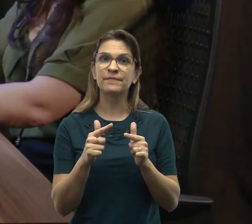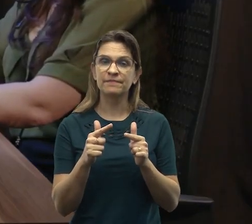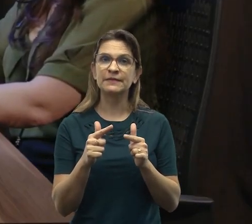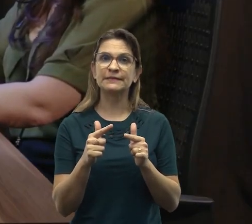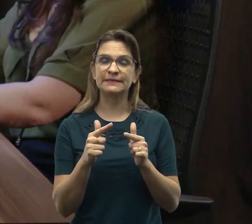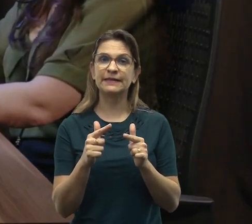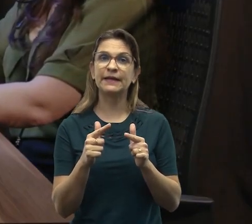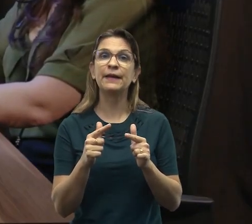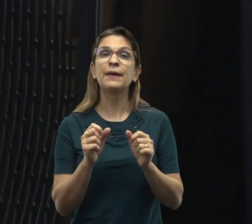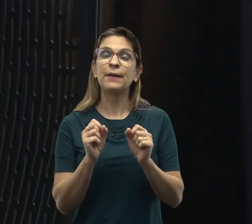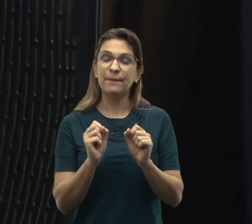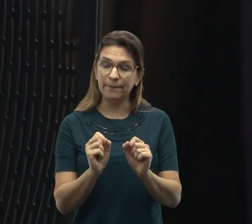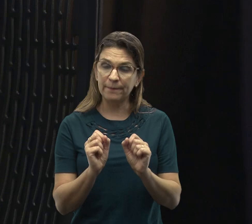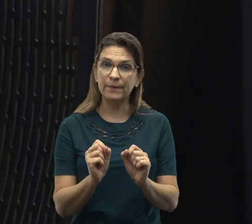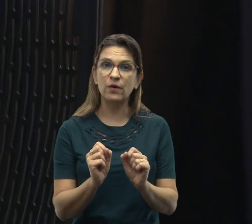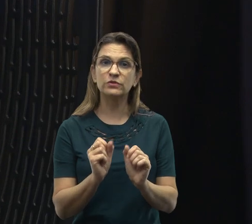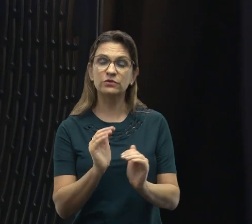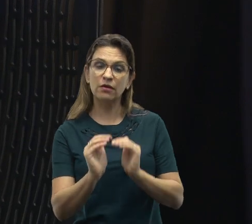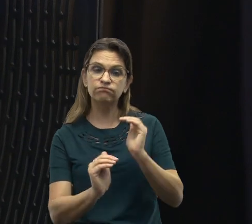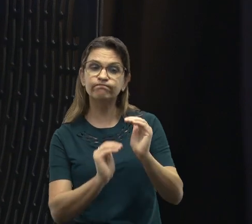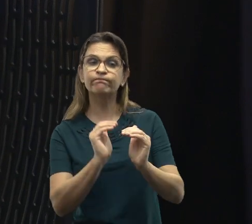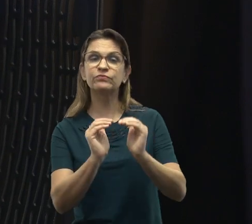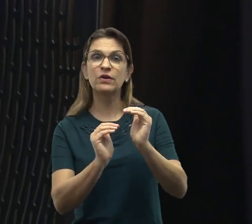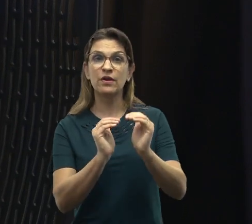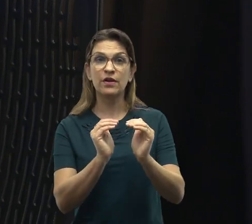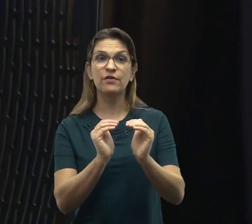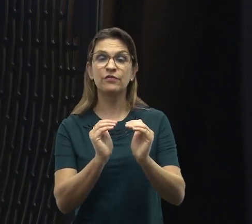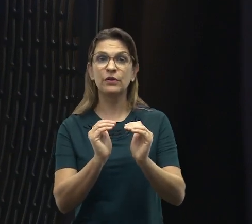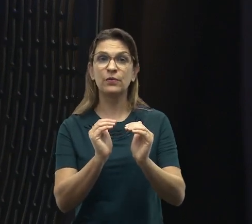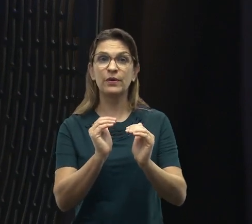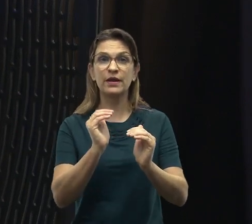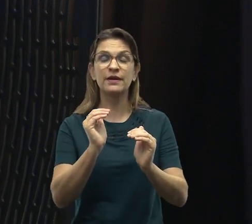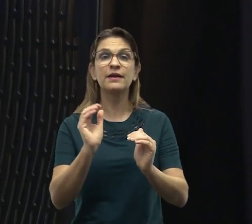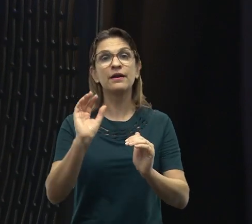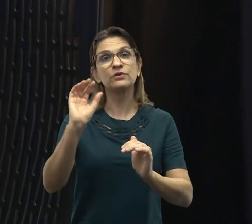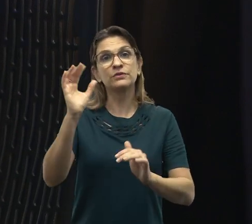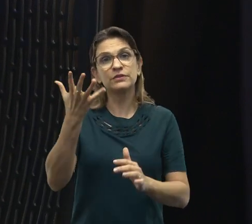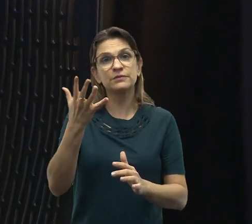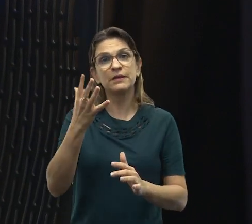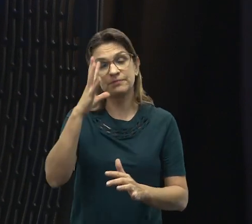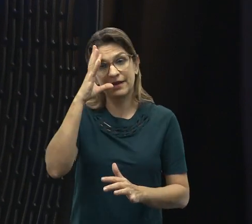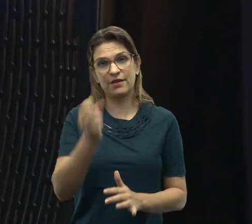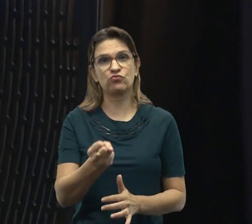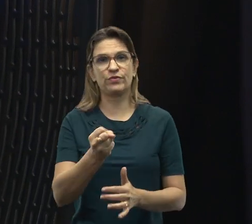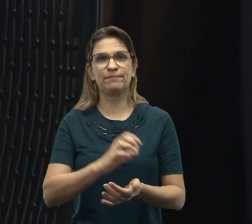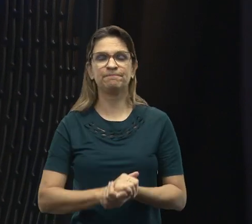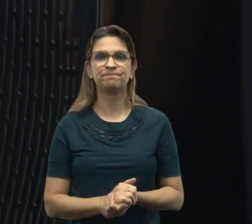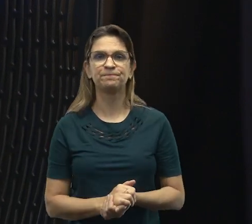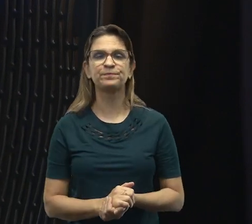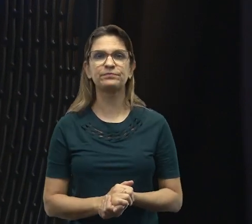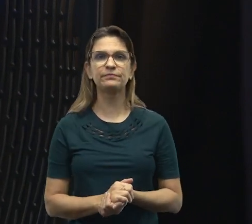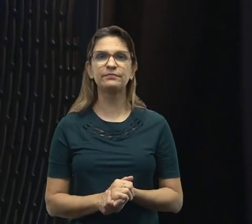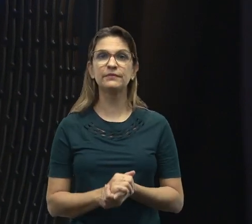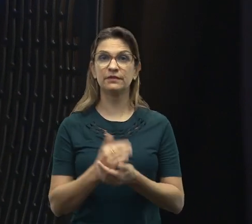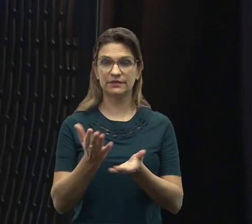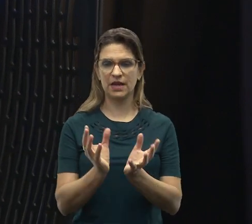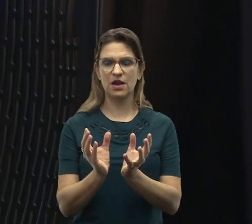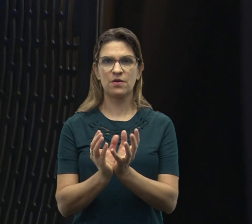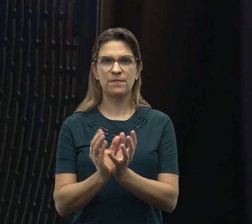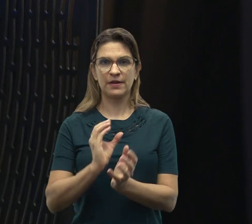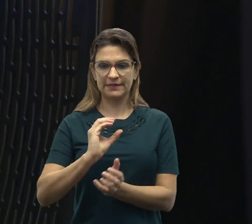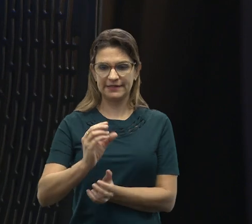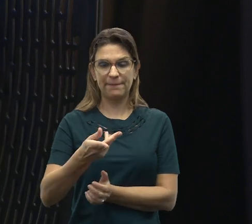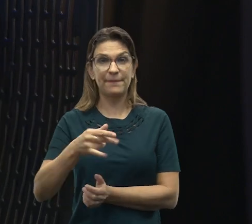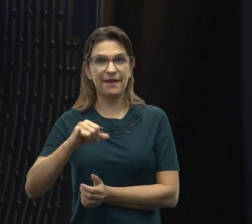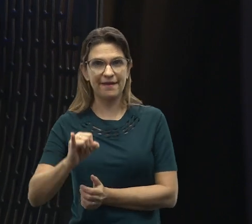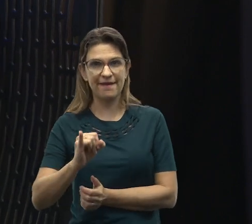colha esses frutos mais à frente. E você chegou liderando aí uma comissão importante, né, a Comissão Parlamentar de Inquérito, que vem investigando